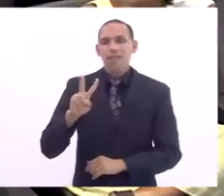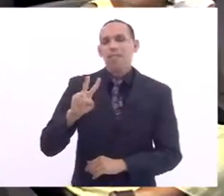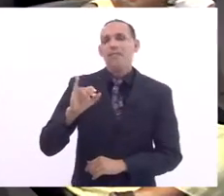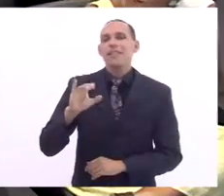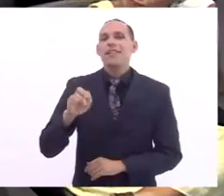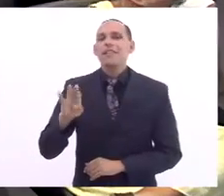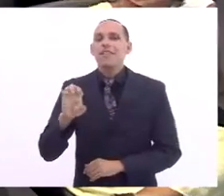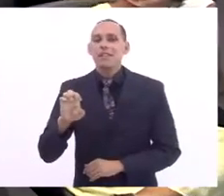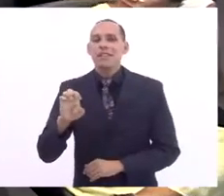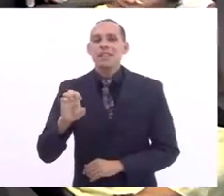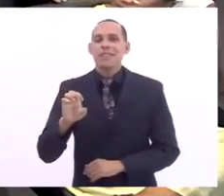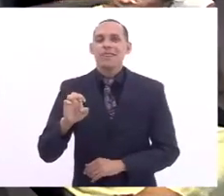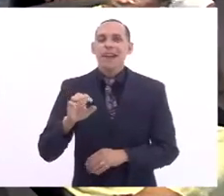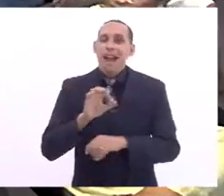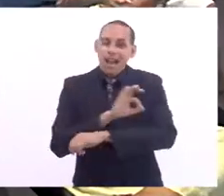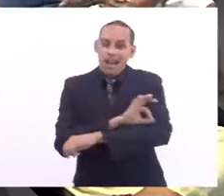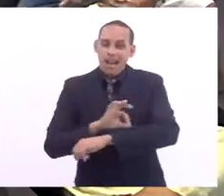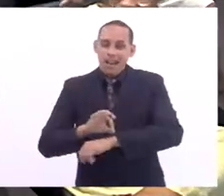Vicente